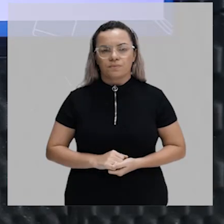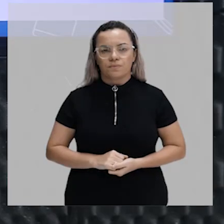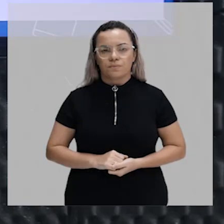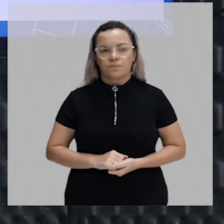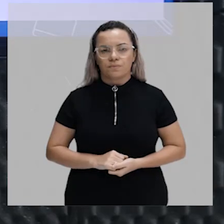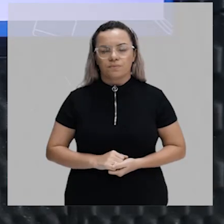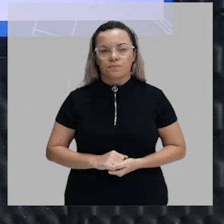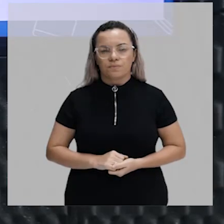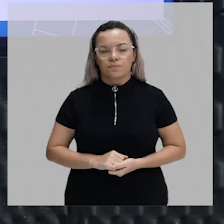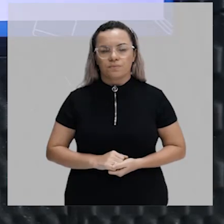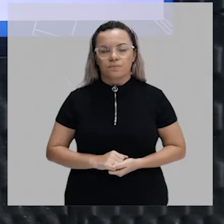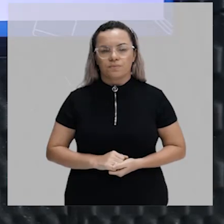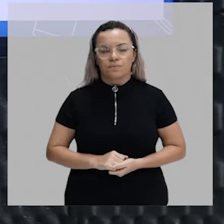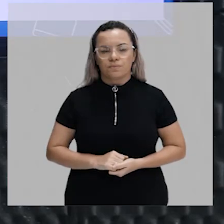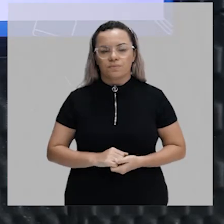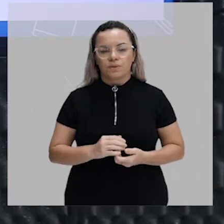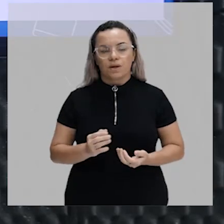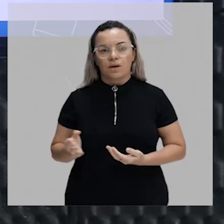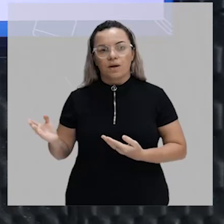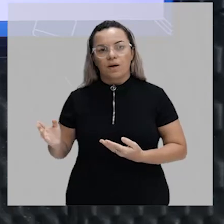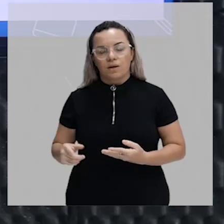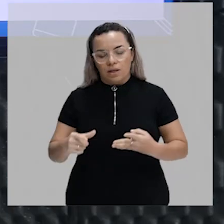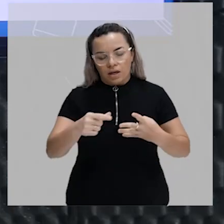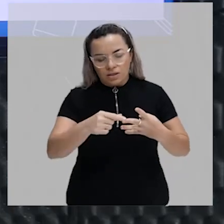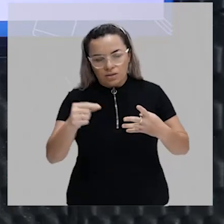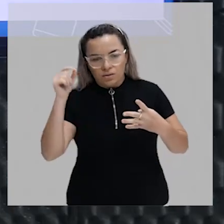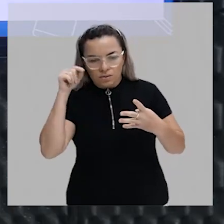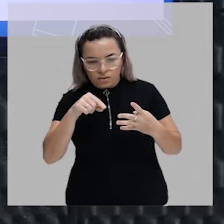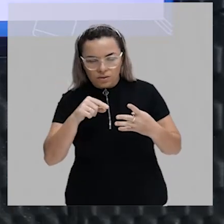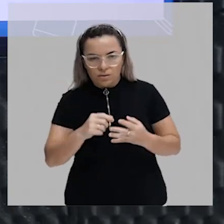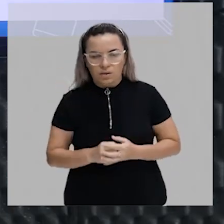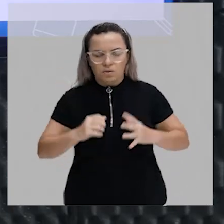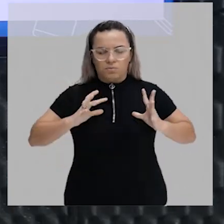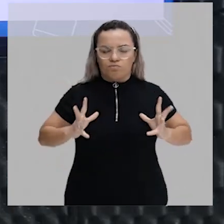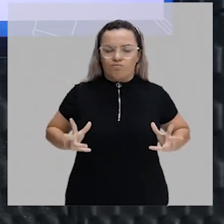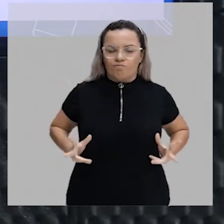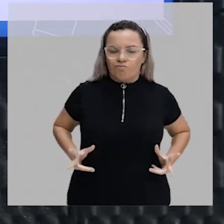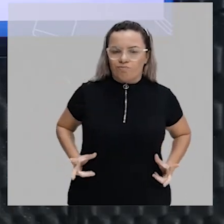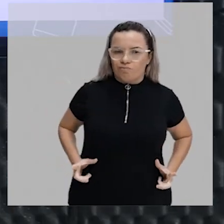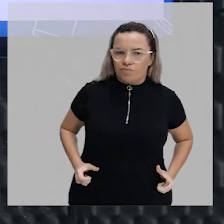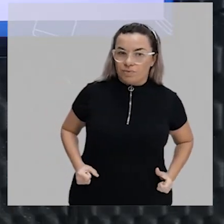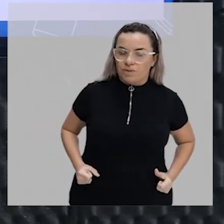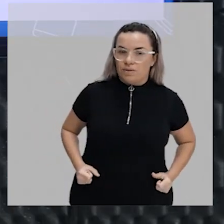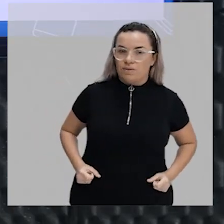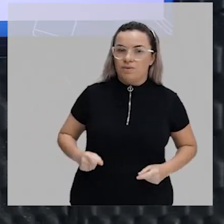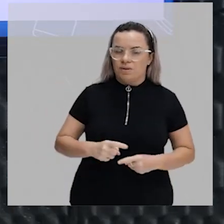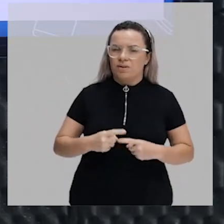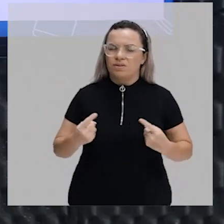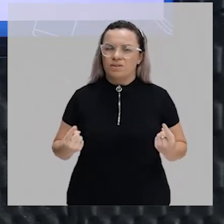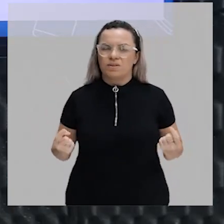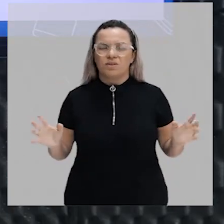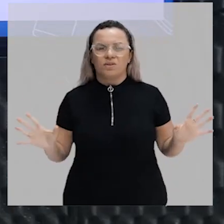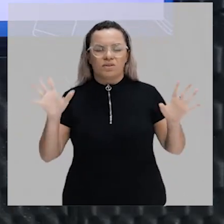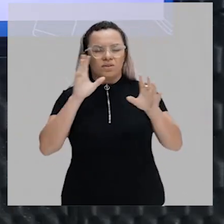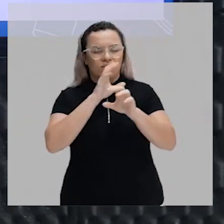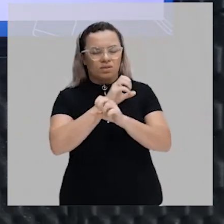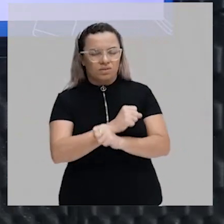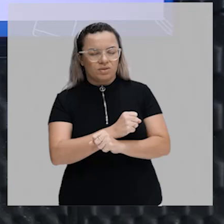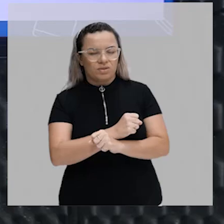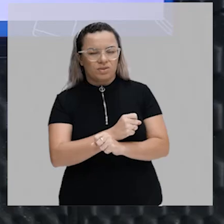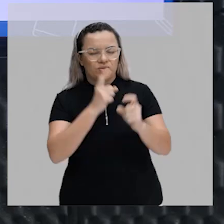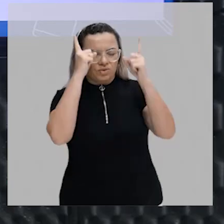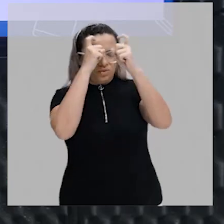mais puro. Que a gente trabalha com a questão da pureza. Embora fala de obscuridade, fale de dificuldade de uma